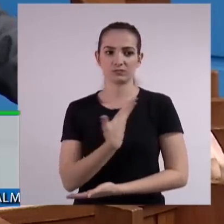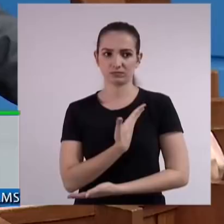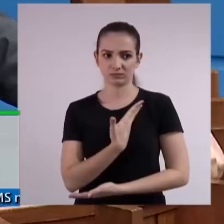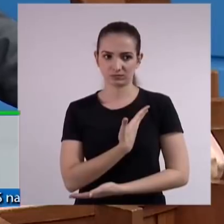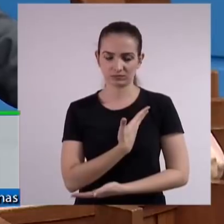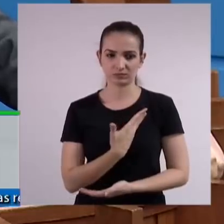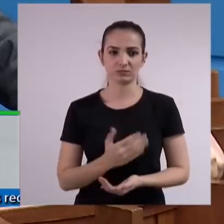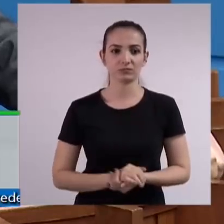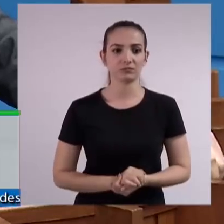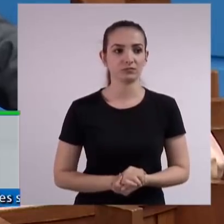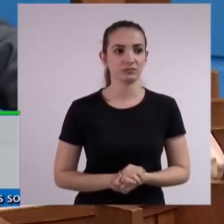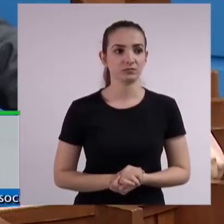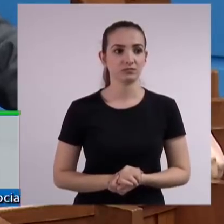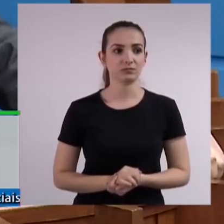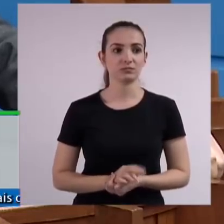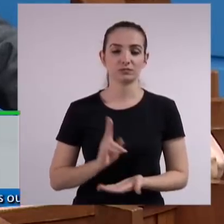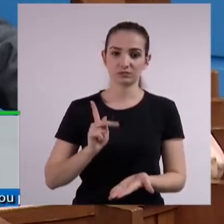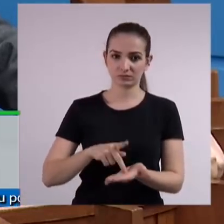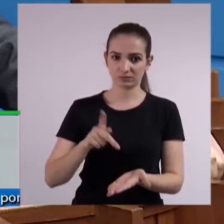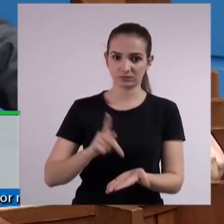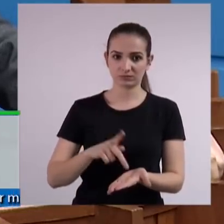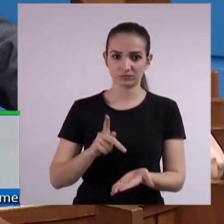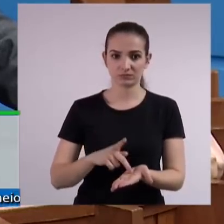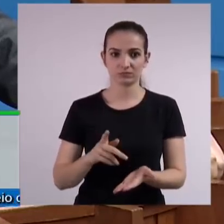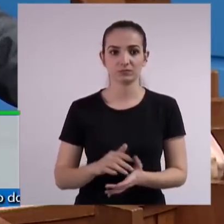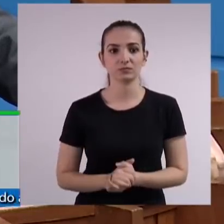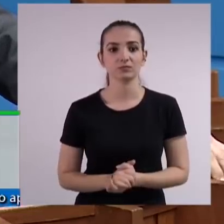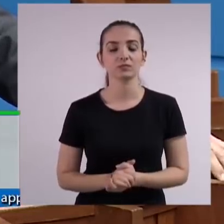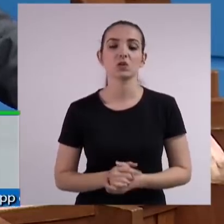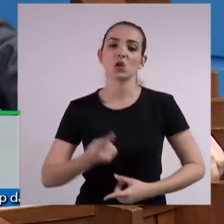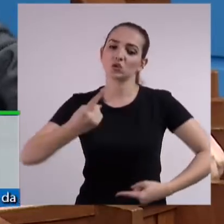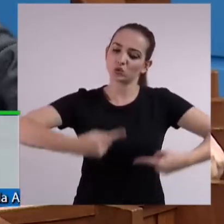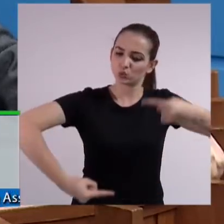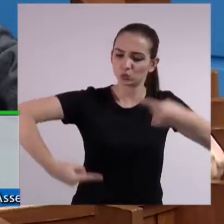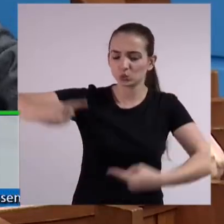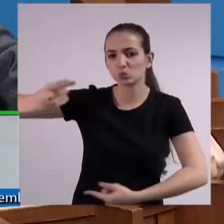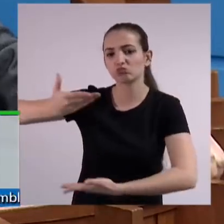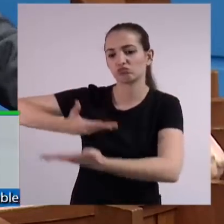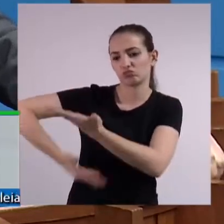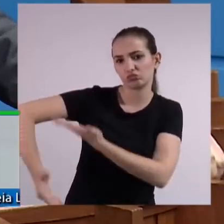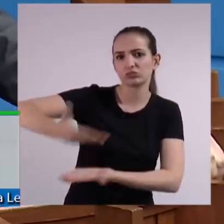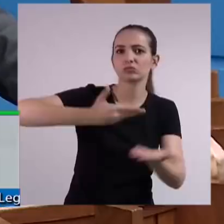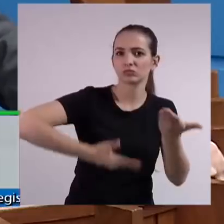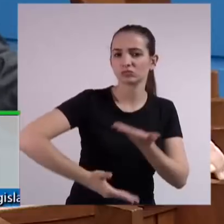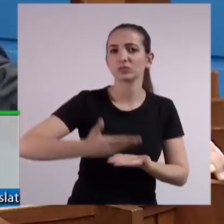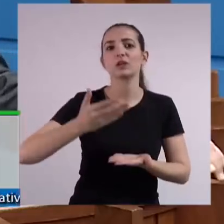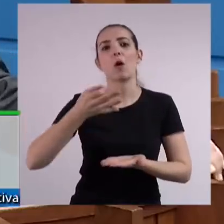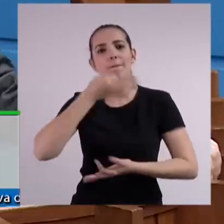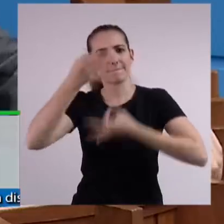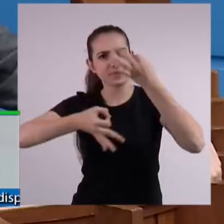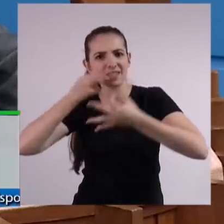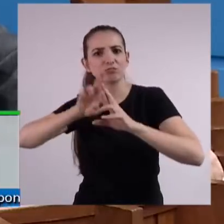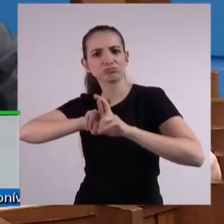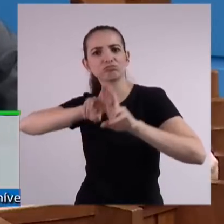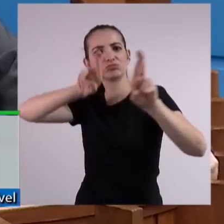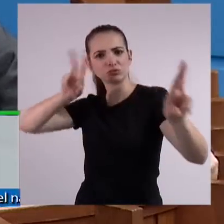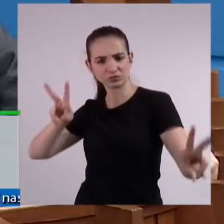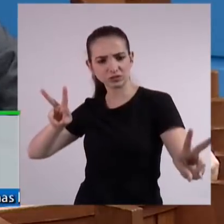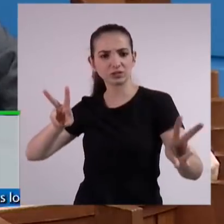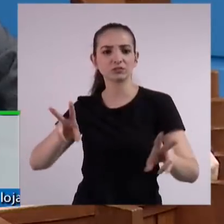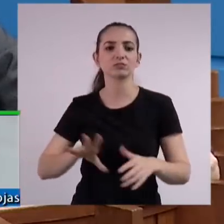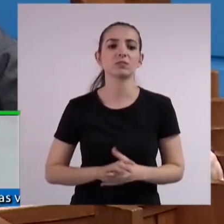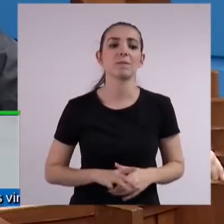companheiros, amigos de verdade, que discutimos, divergimos em determinados